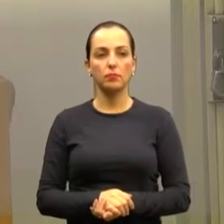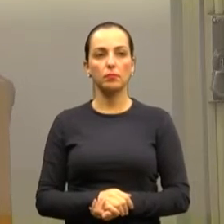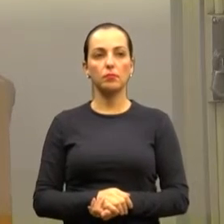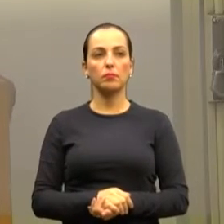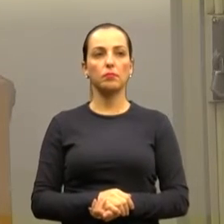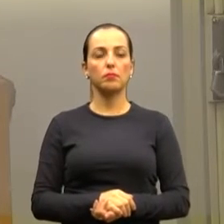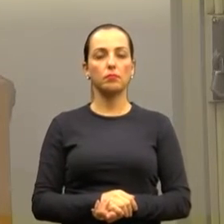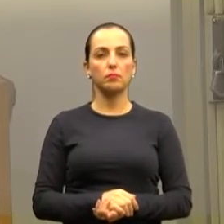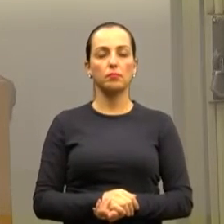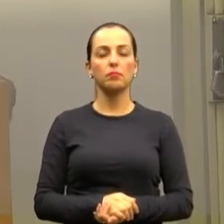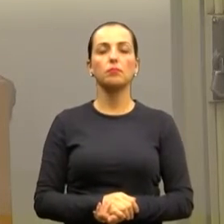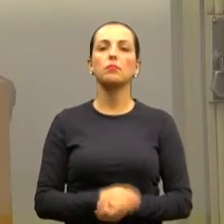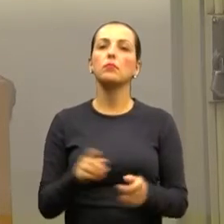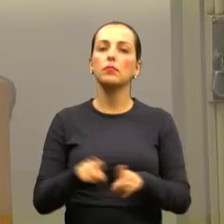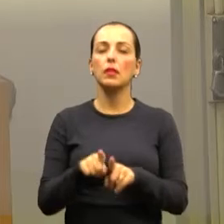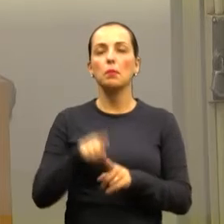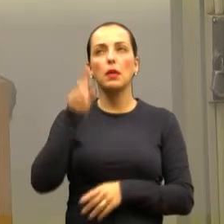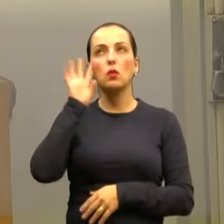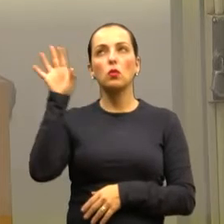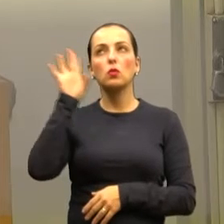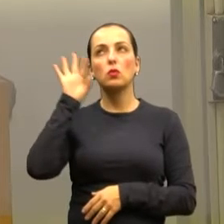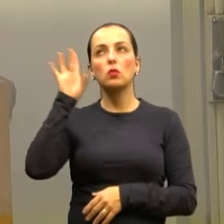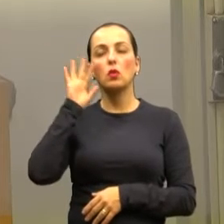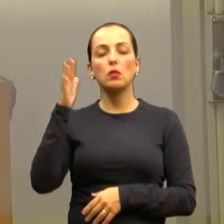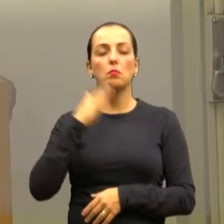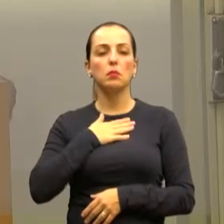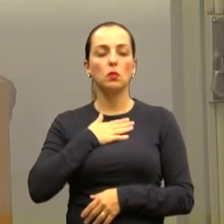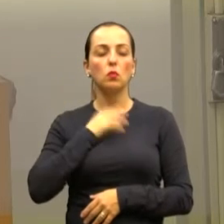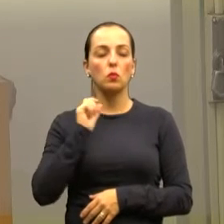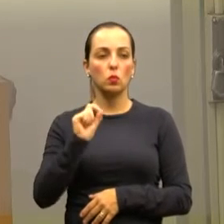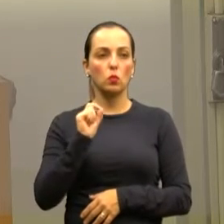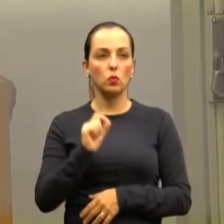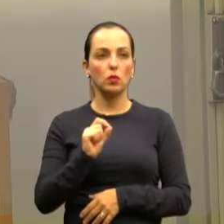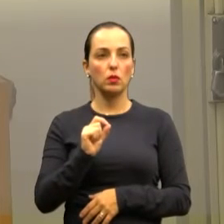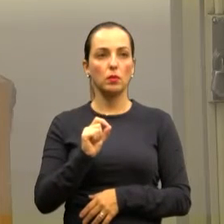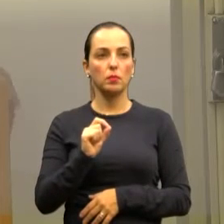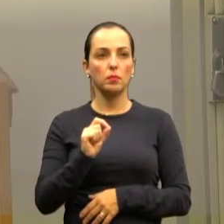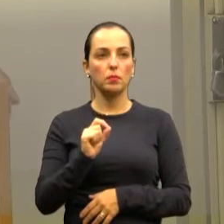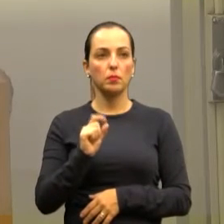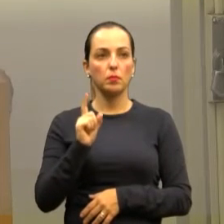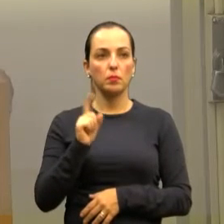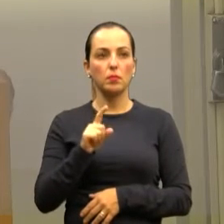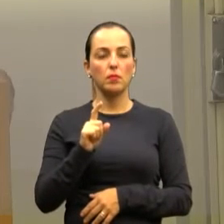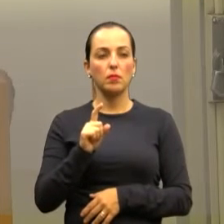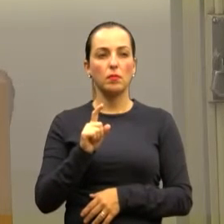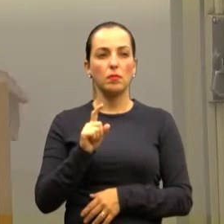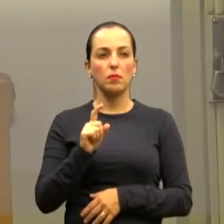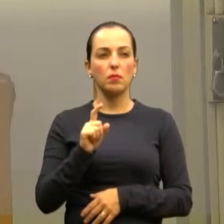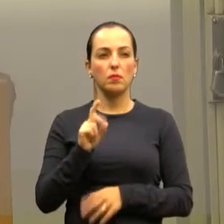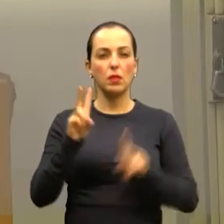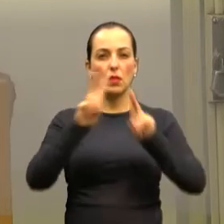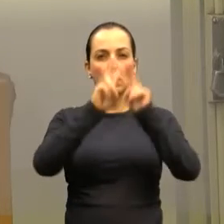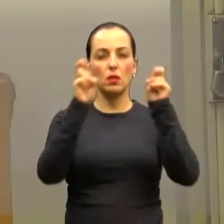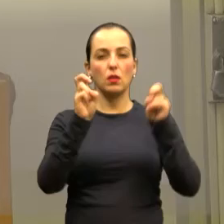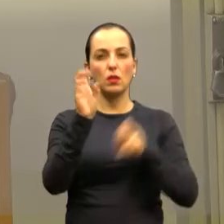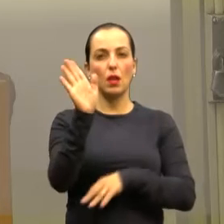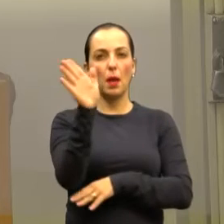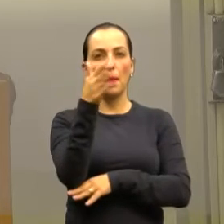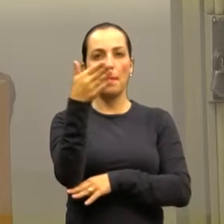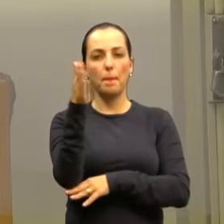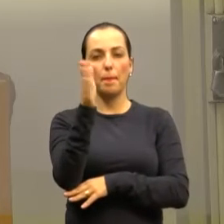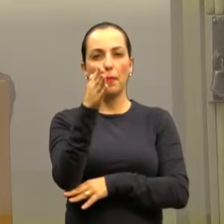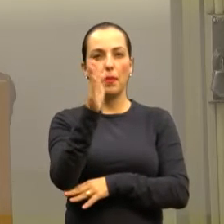gente isso é um sonho meu né aqui não existisse mais bandeiras que separasse